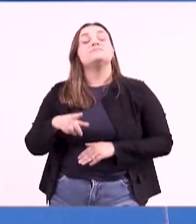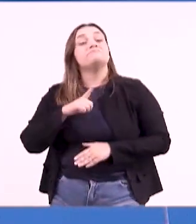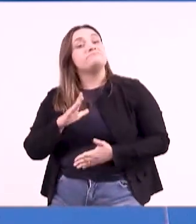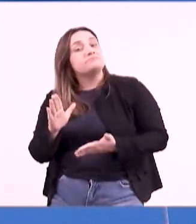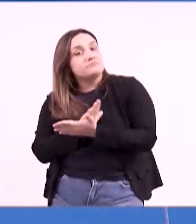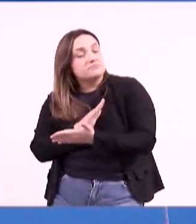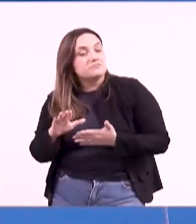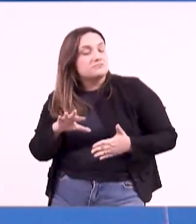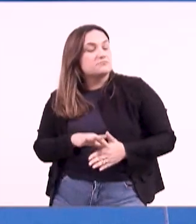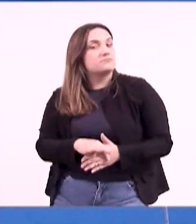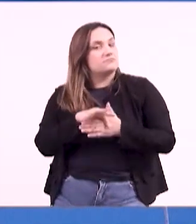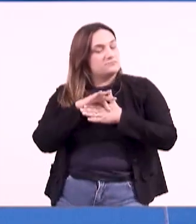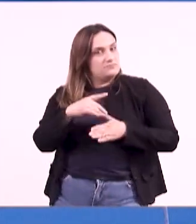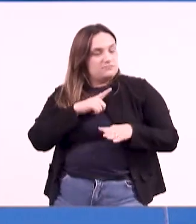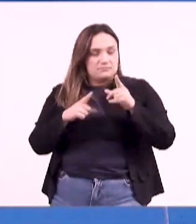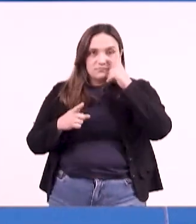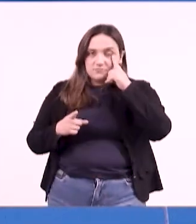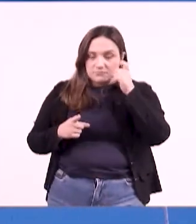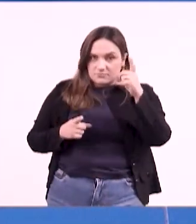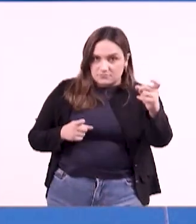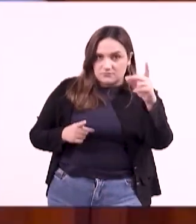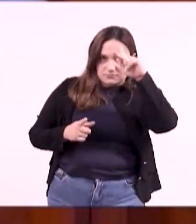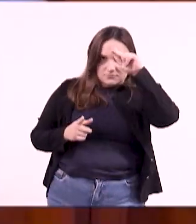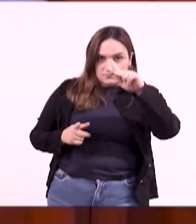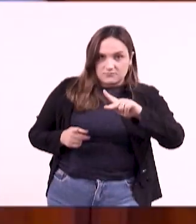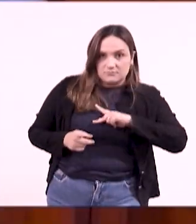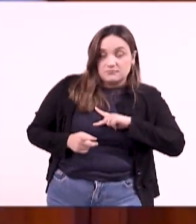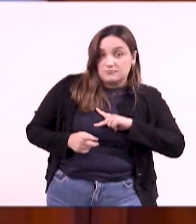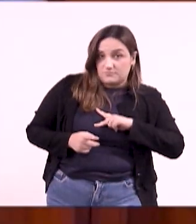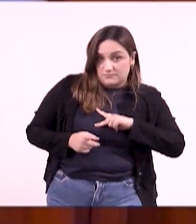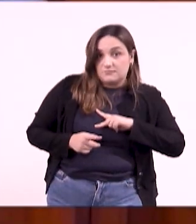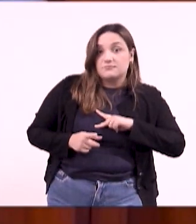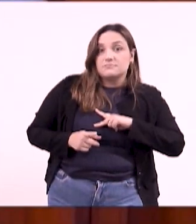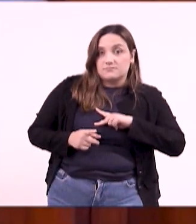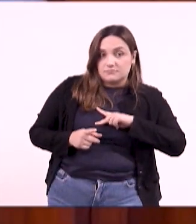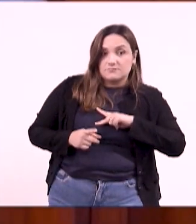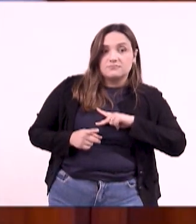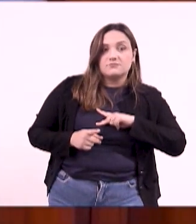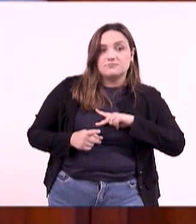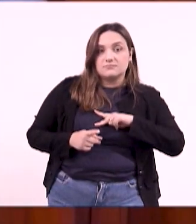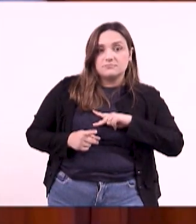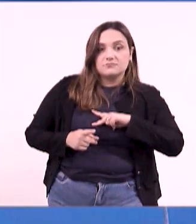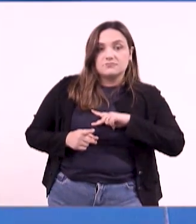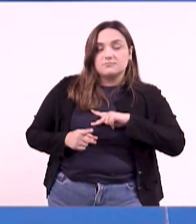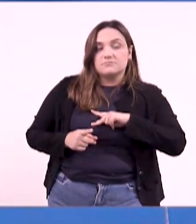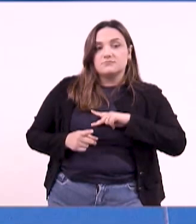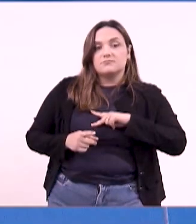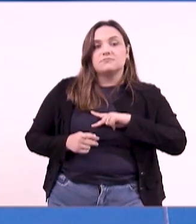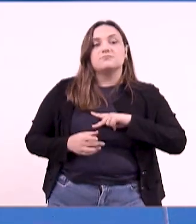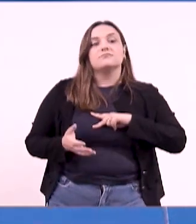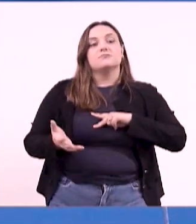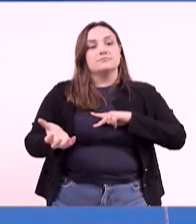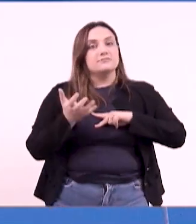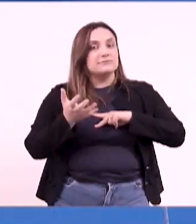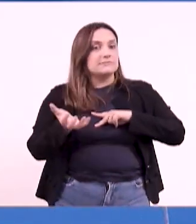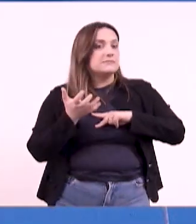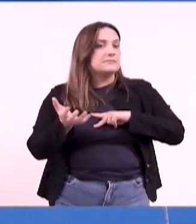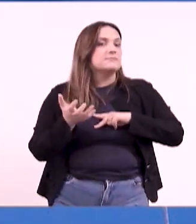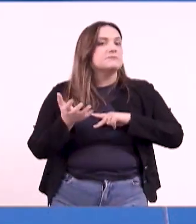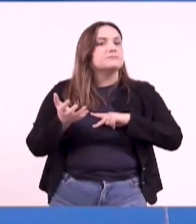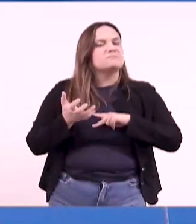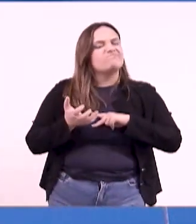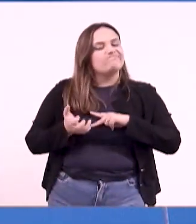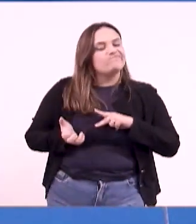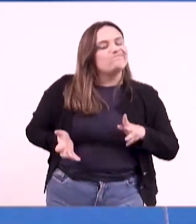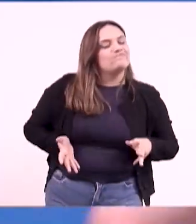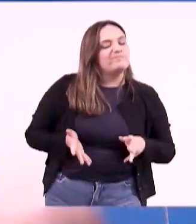lideranças com interesses próprios que têm uma rede de